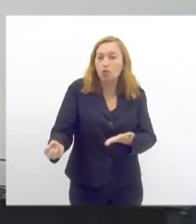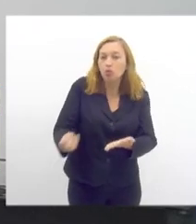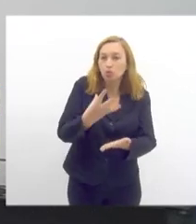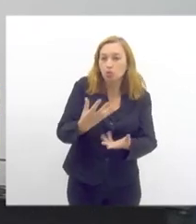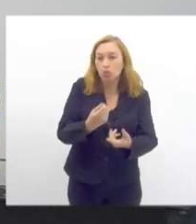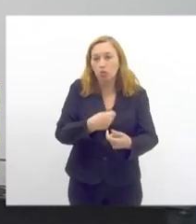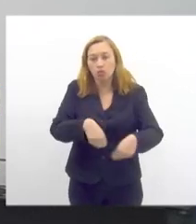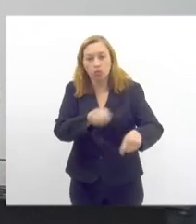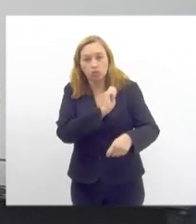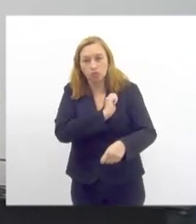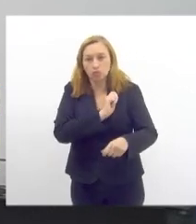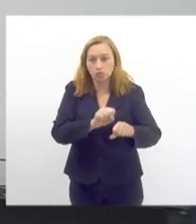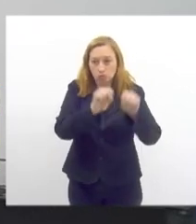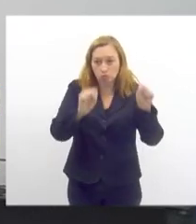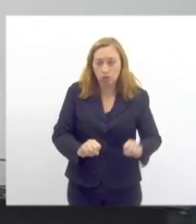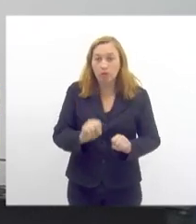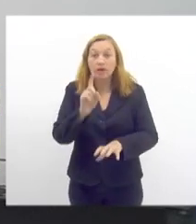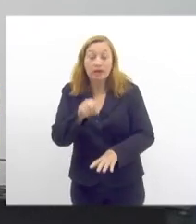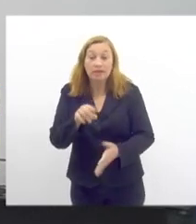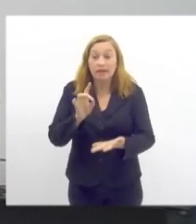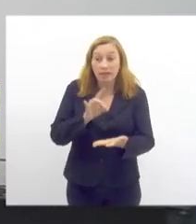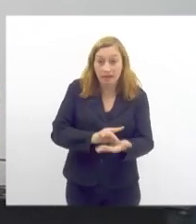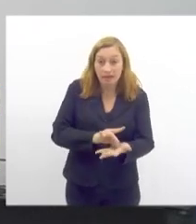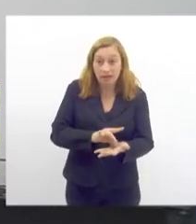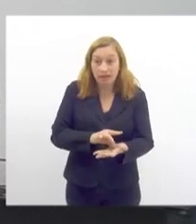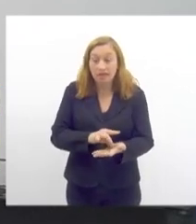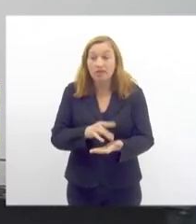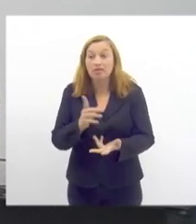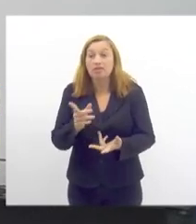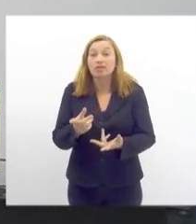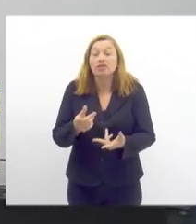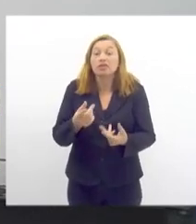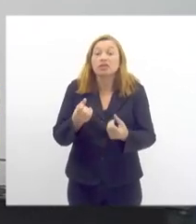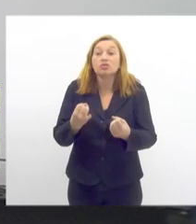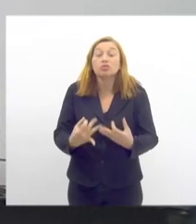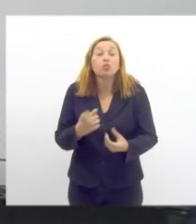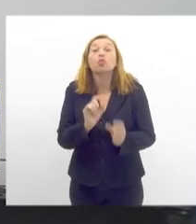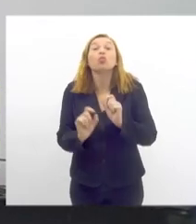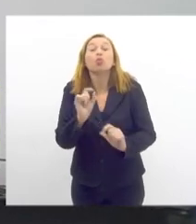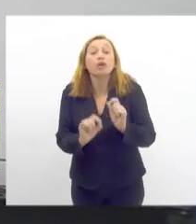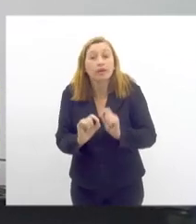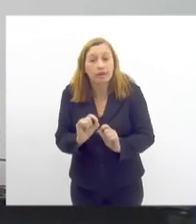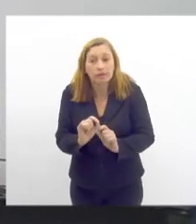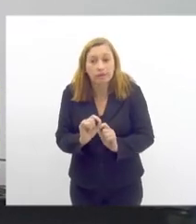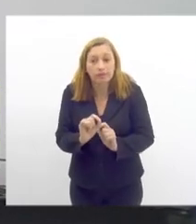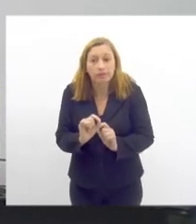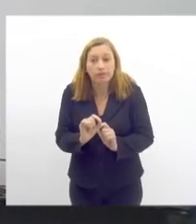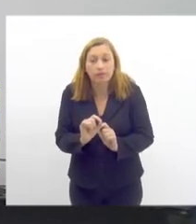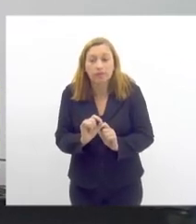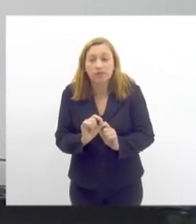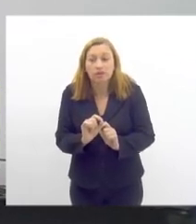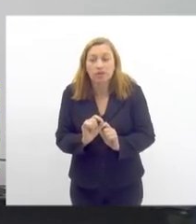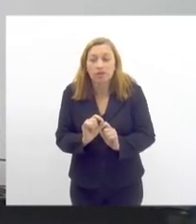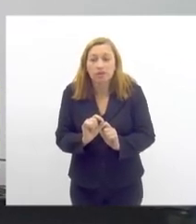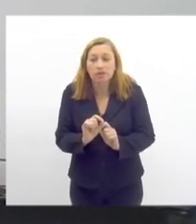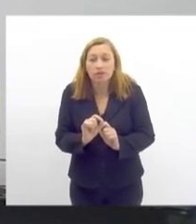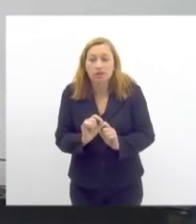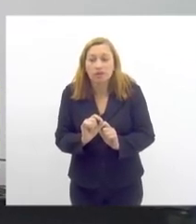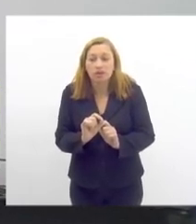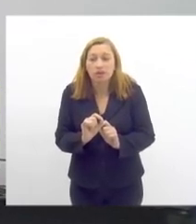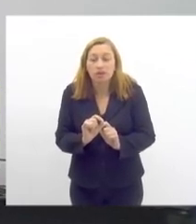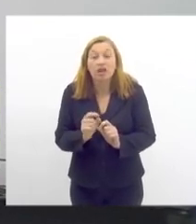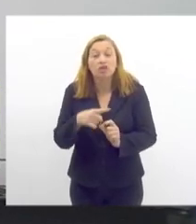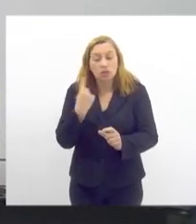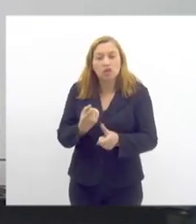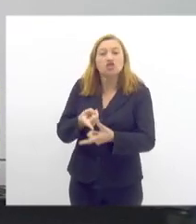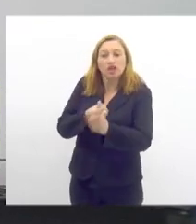regime de recuperação fiscal, que, na realidade, o que, é que diz o regime de recuperação fiscal, a grosso modo? O grande credor é a União. A gente deve